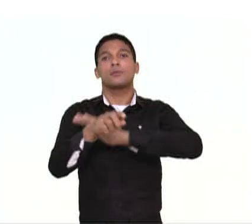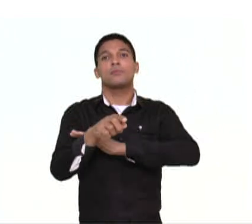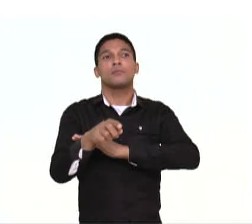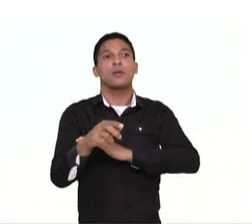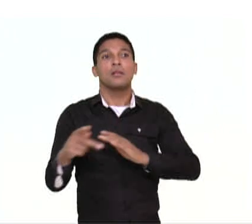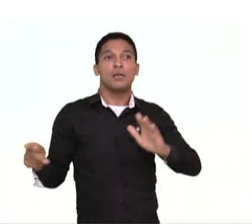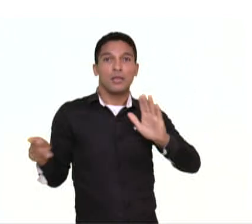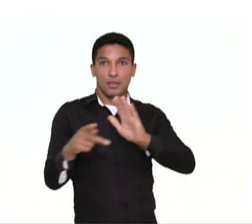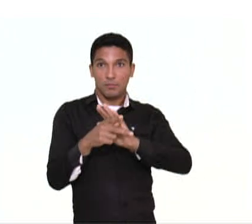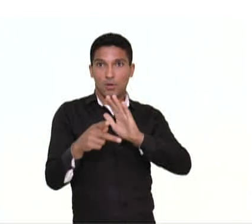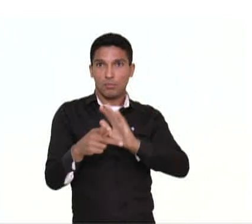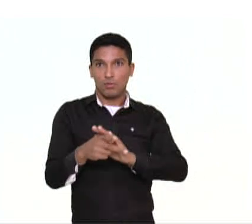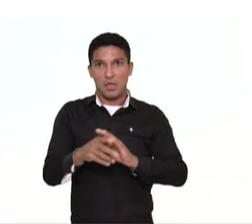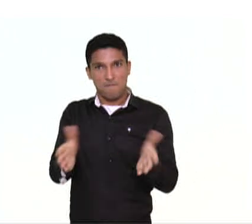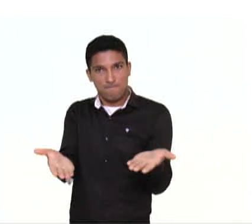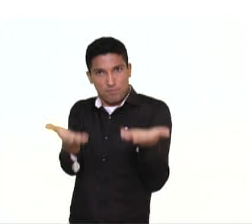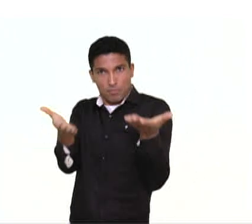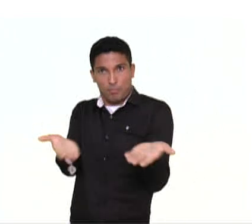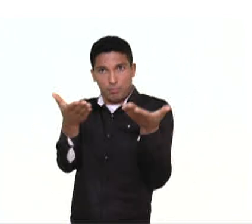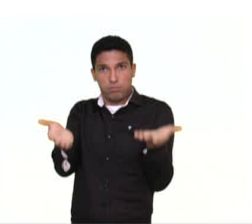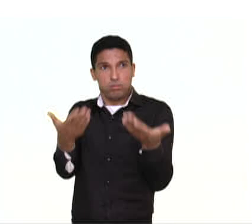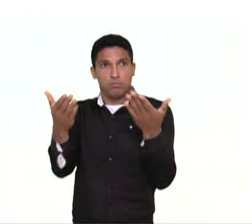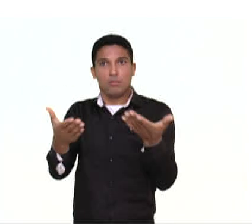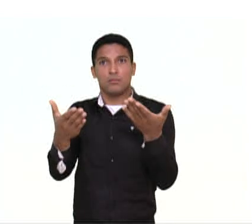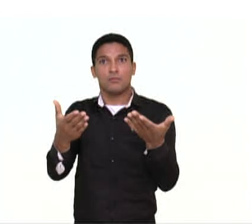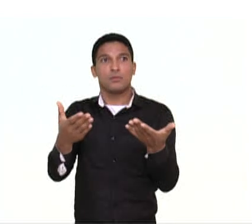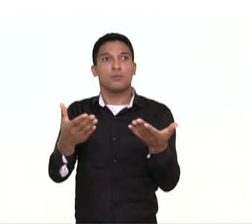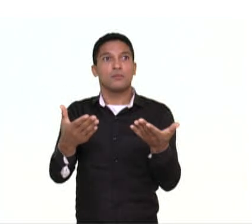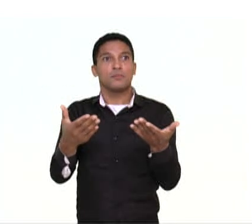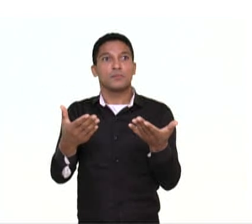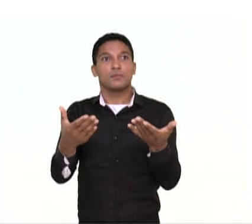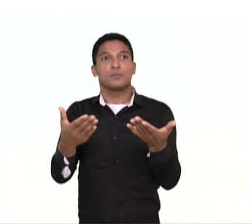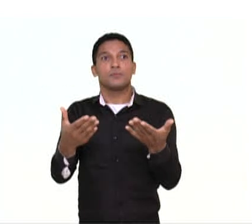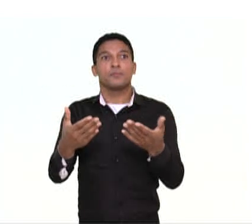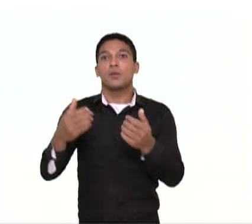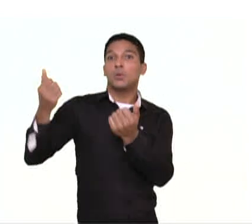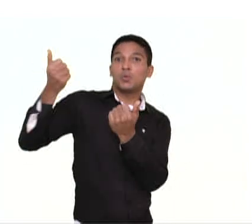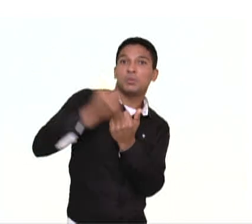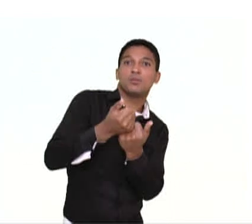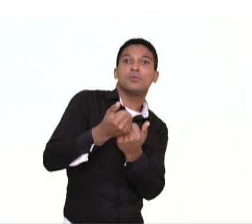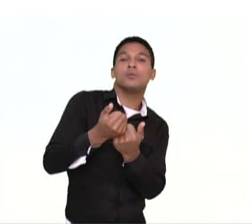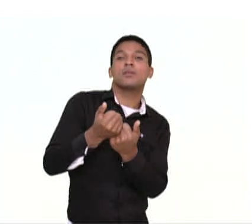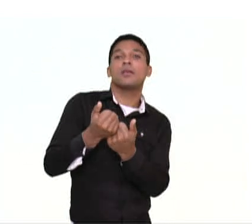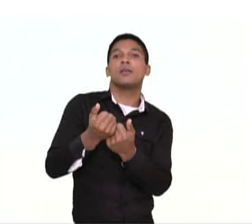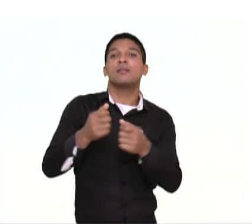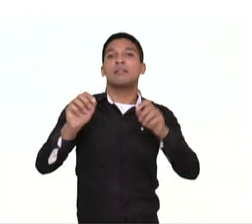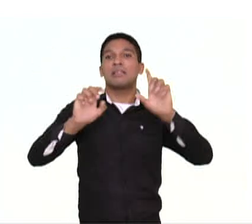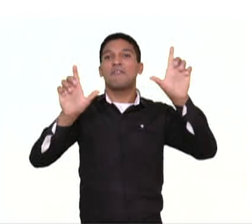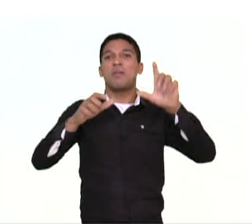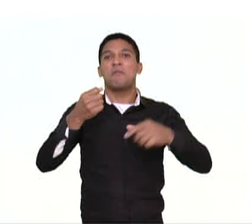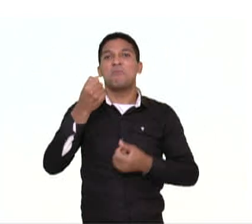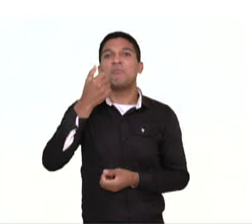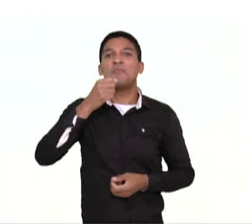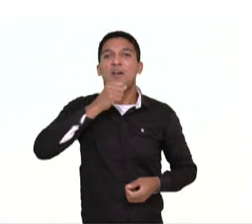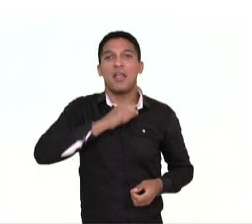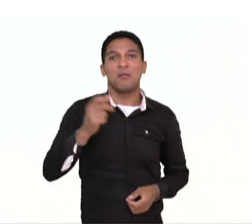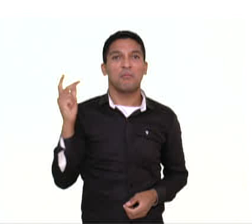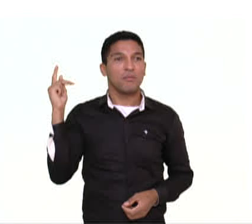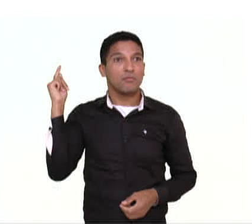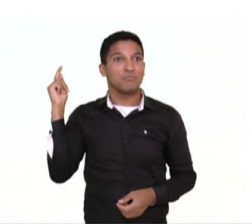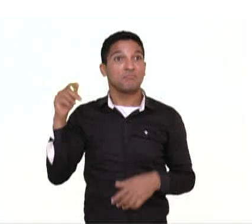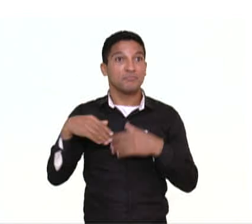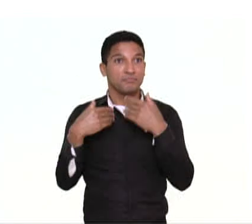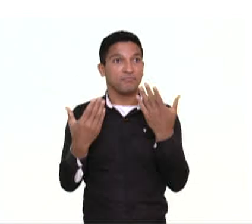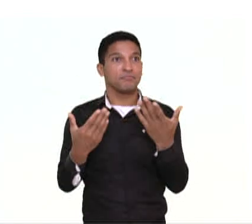B, contemplar os desejos individuais com recursos de ponta. A letra C, transformar a televisão